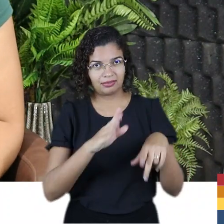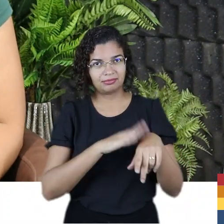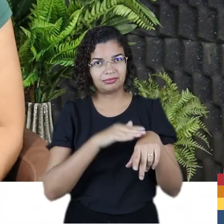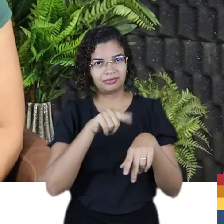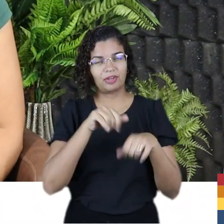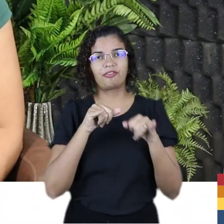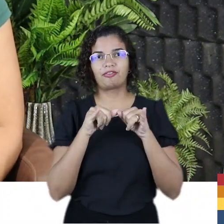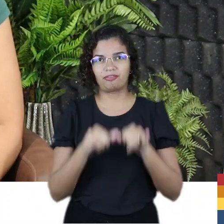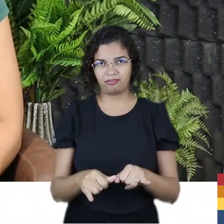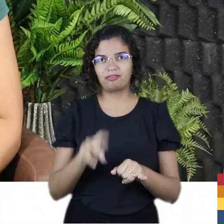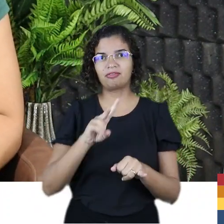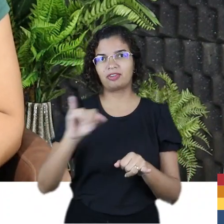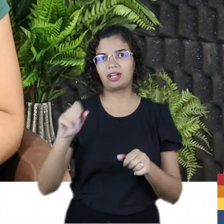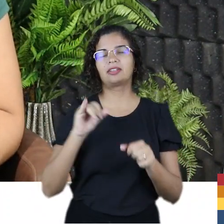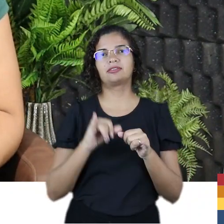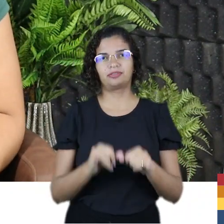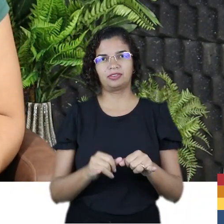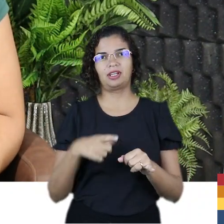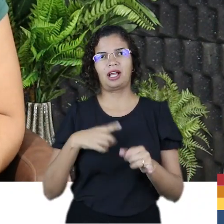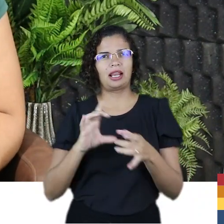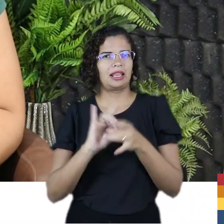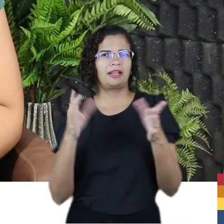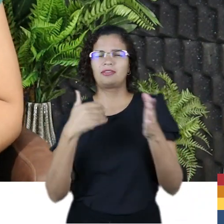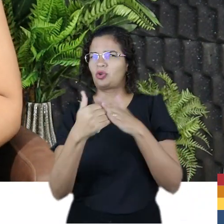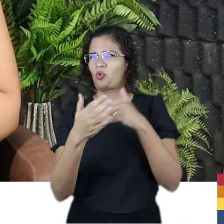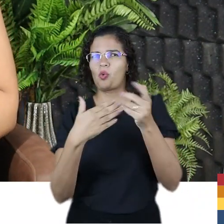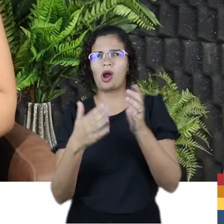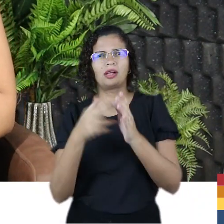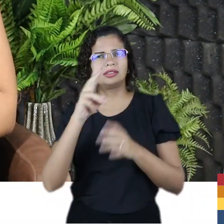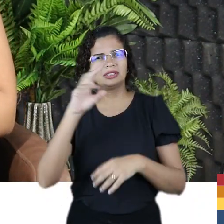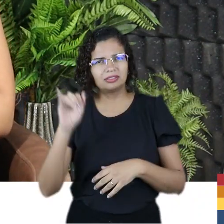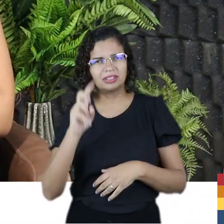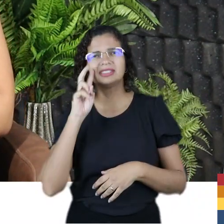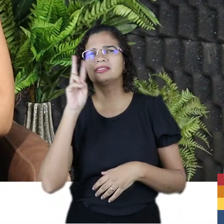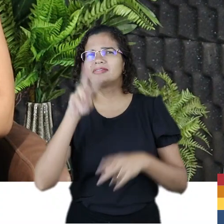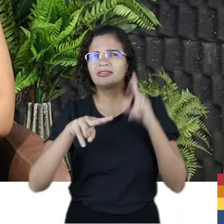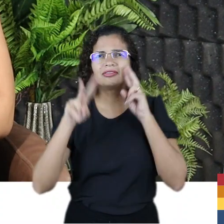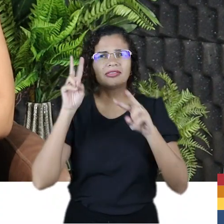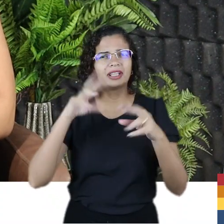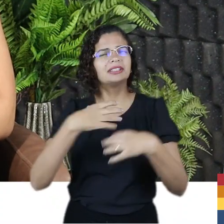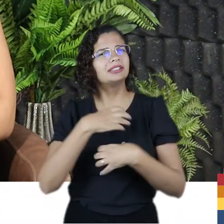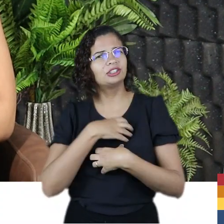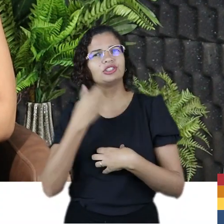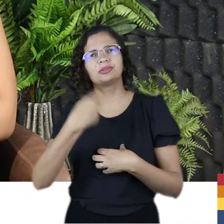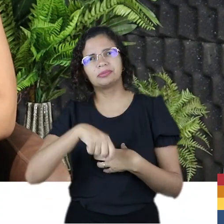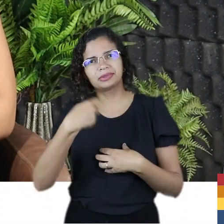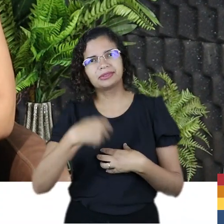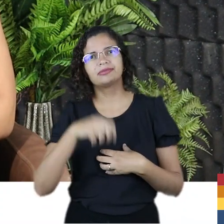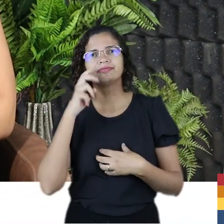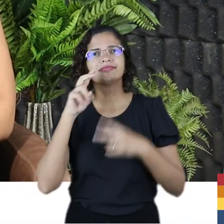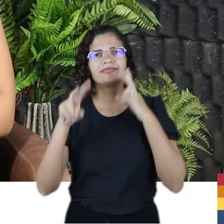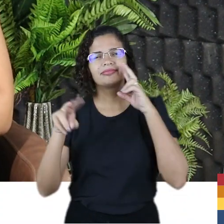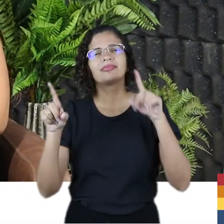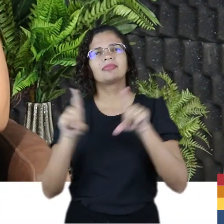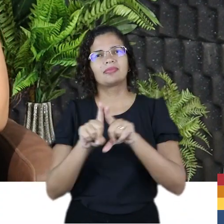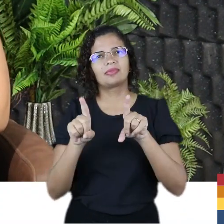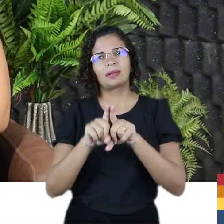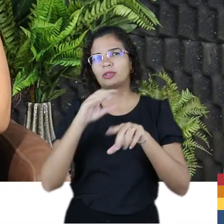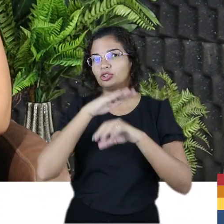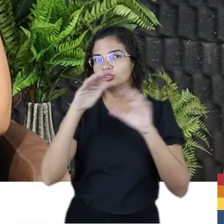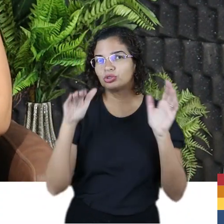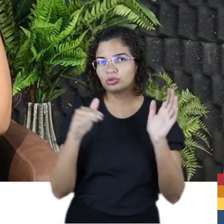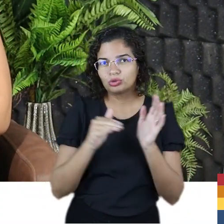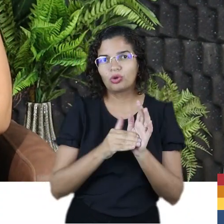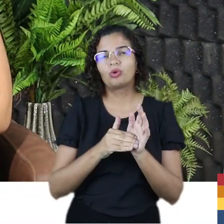quantas vezes forem necessários quantas vezes sentirem necessidade inclusive de todos os demais seminários